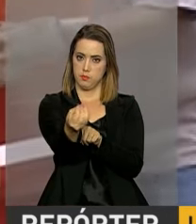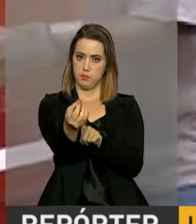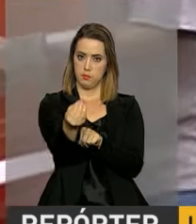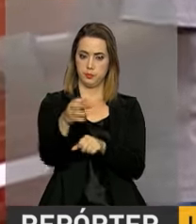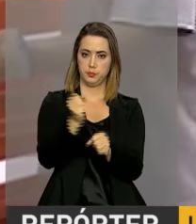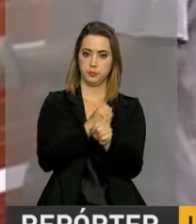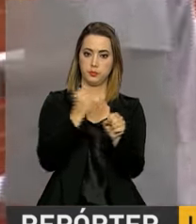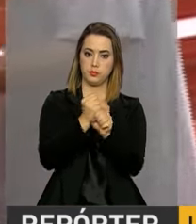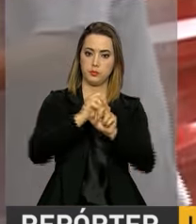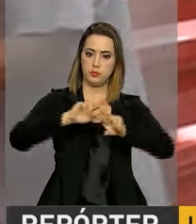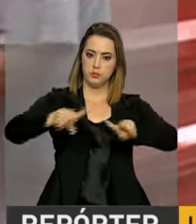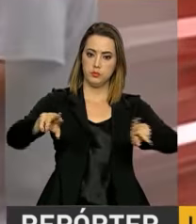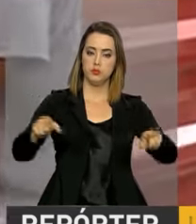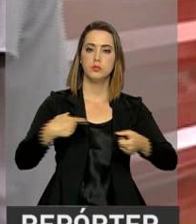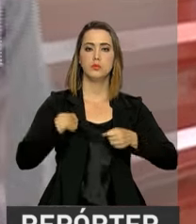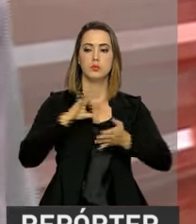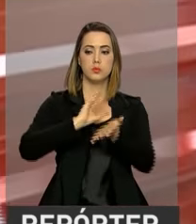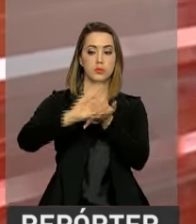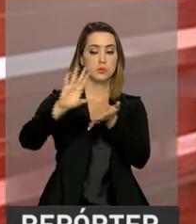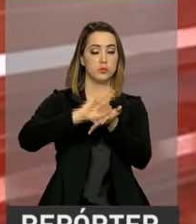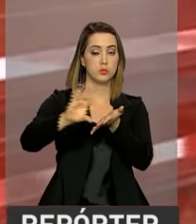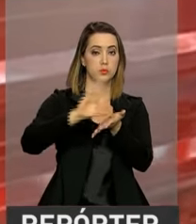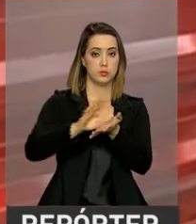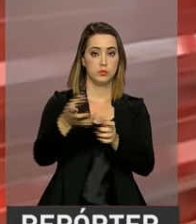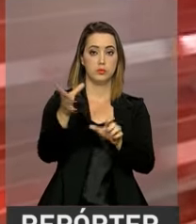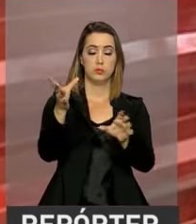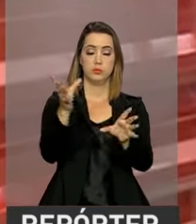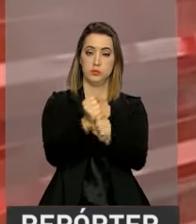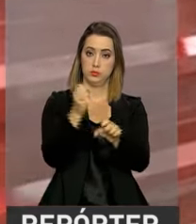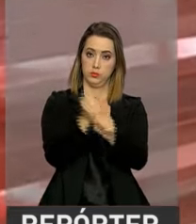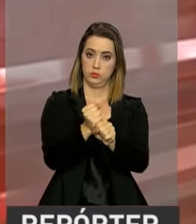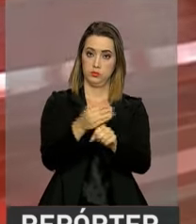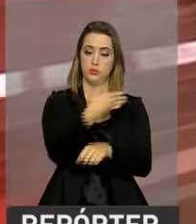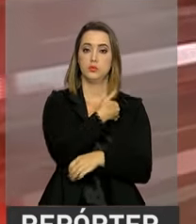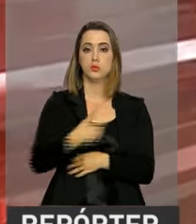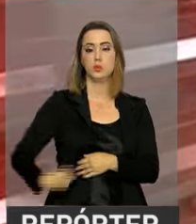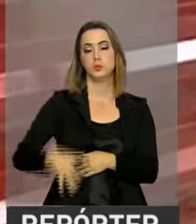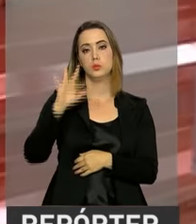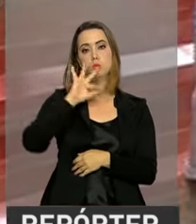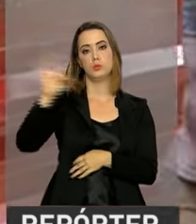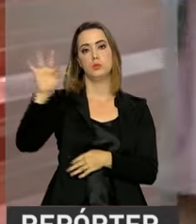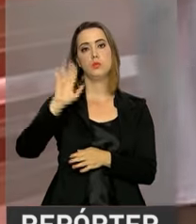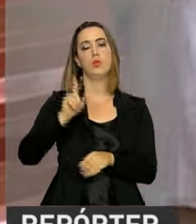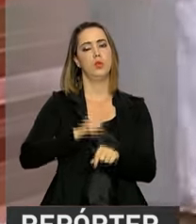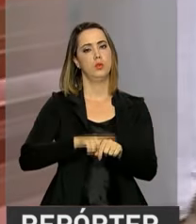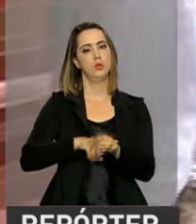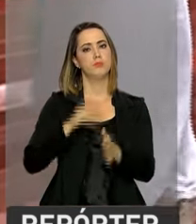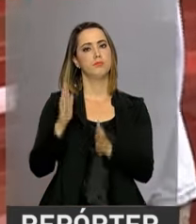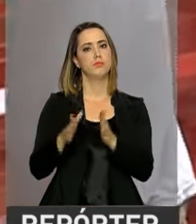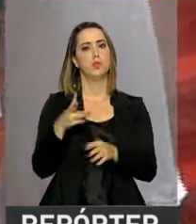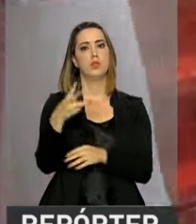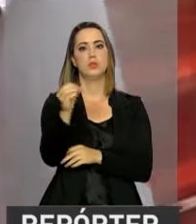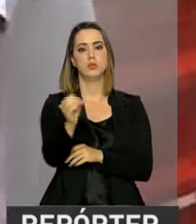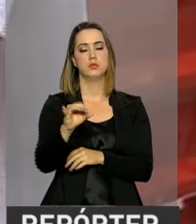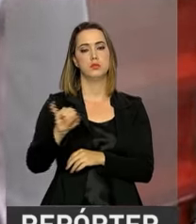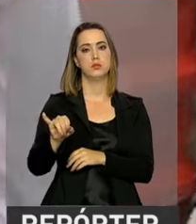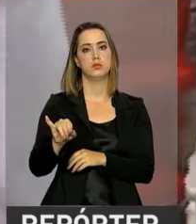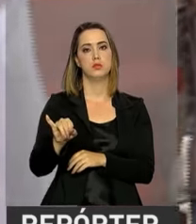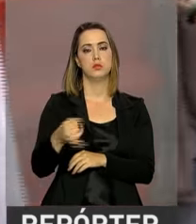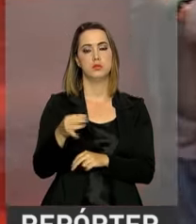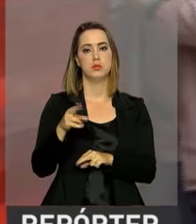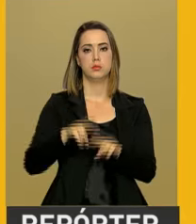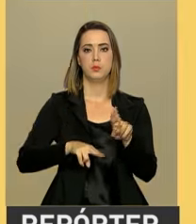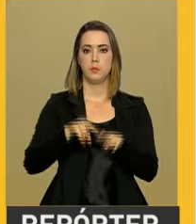paralisadas vão receber recursos do Orçamento Geral da União. O prazo para retomada dos trabalhos é 30 de junho